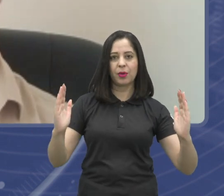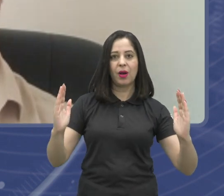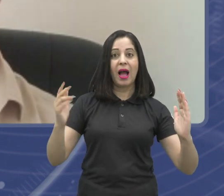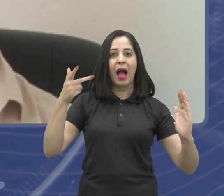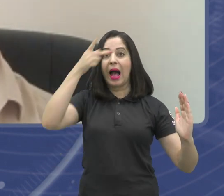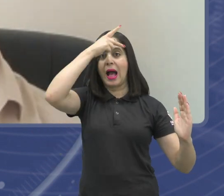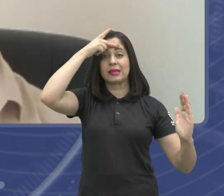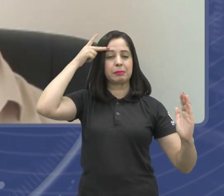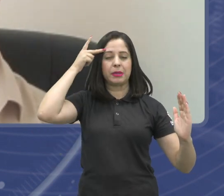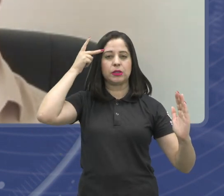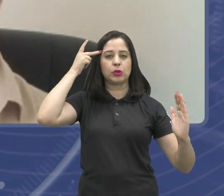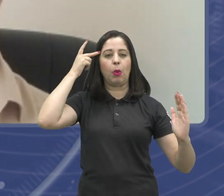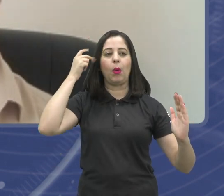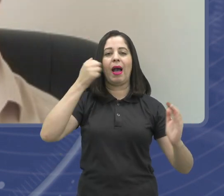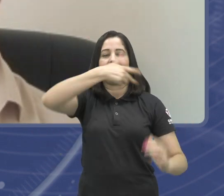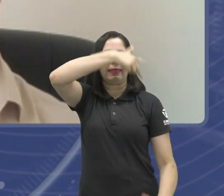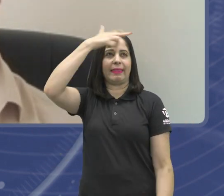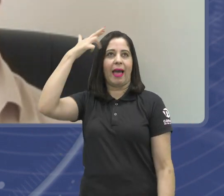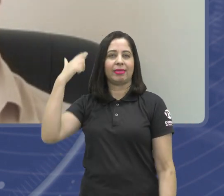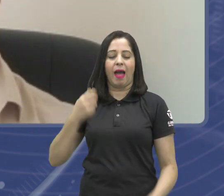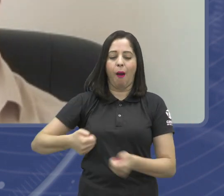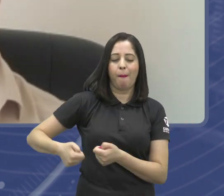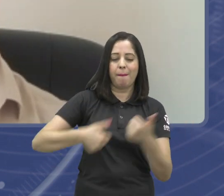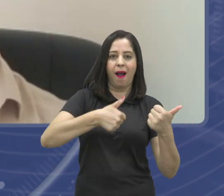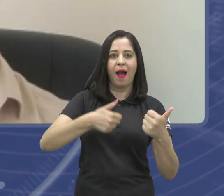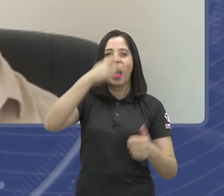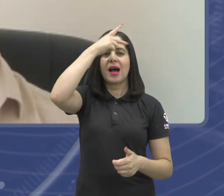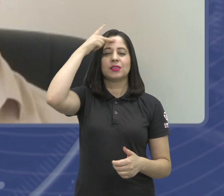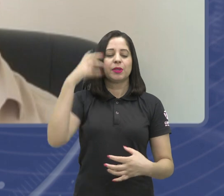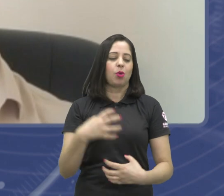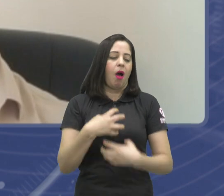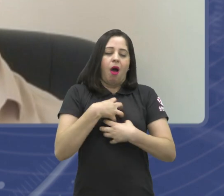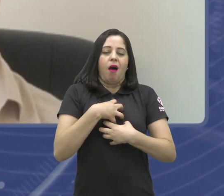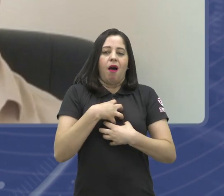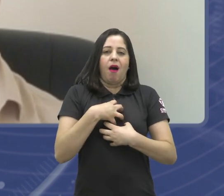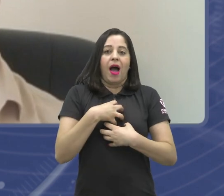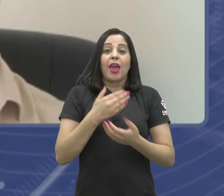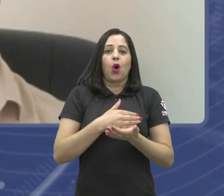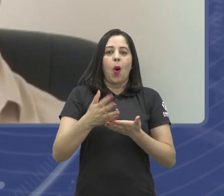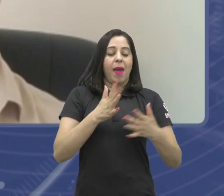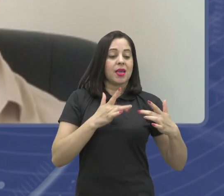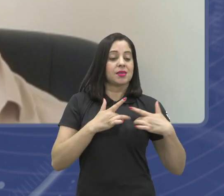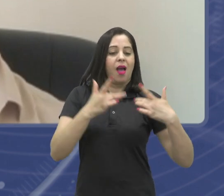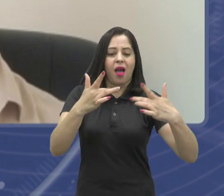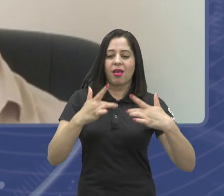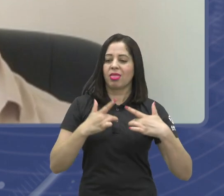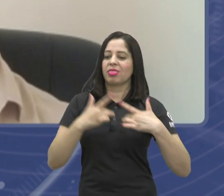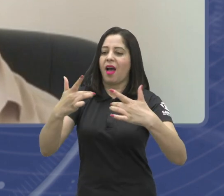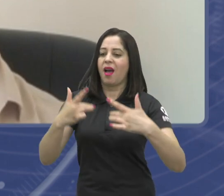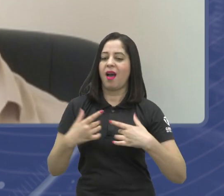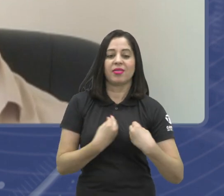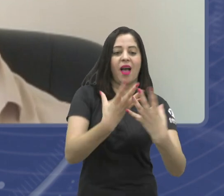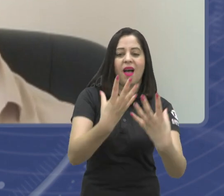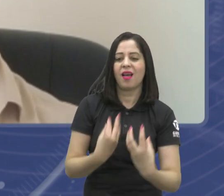novembro, dezembro, Natal, Ano Novo, né, que muitas pessoas acabam ficando mais sensíveis. O ser